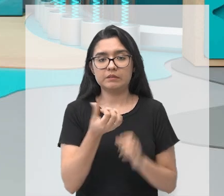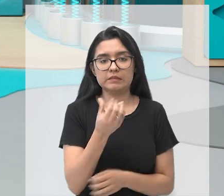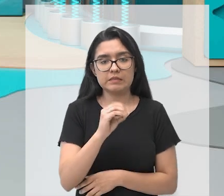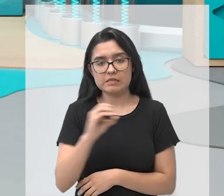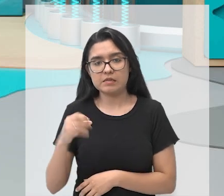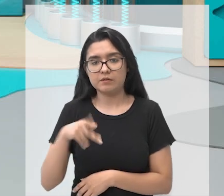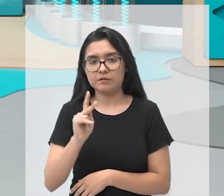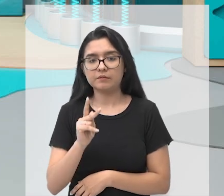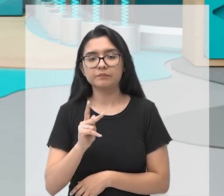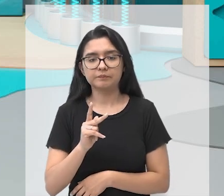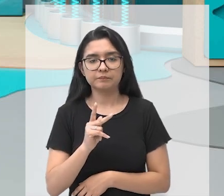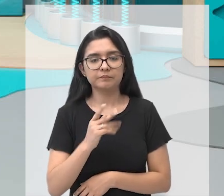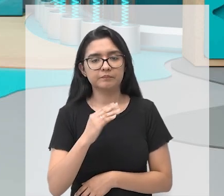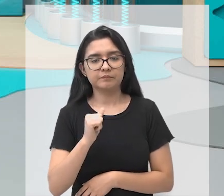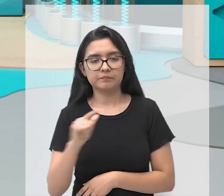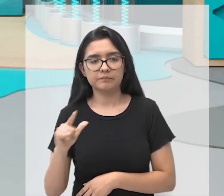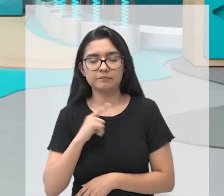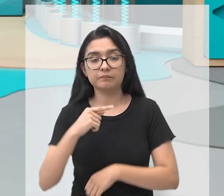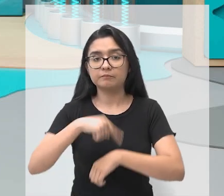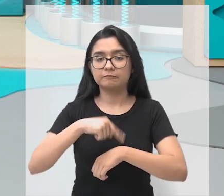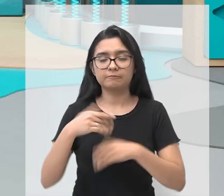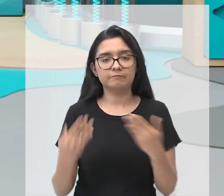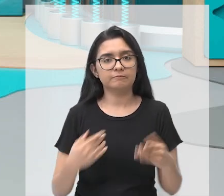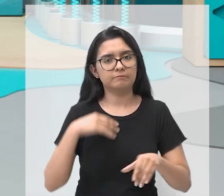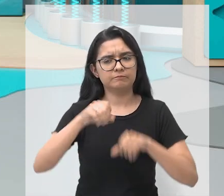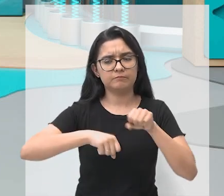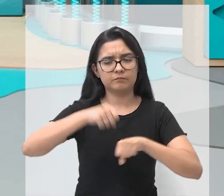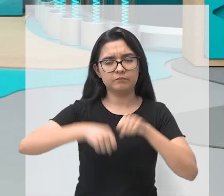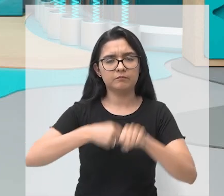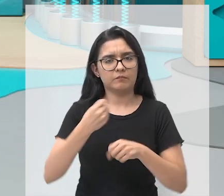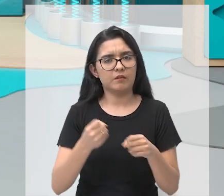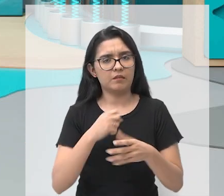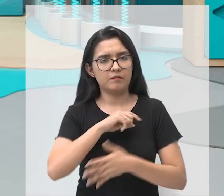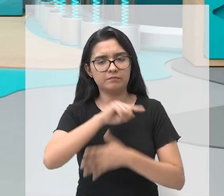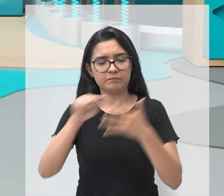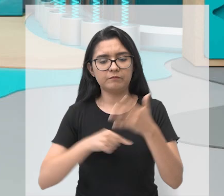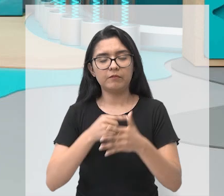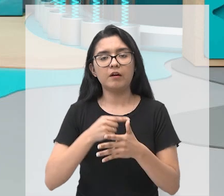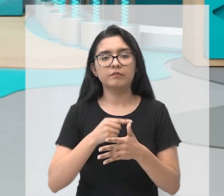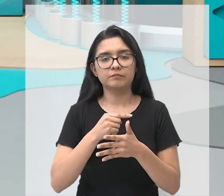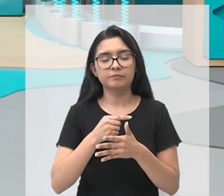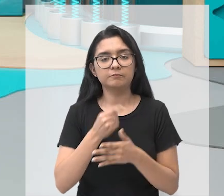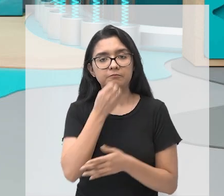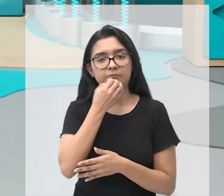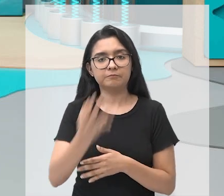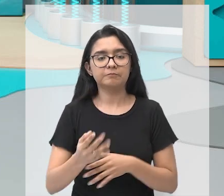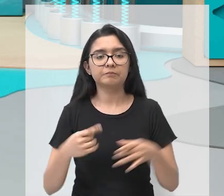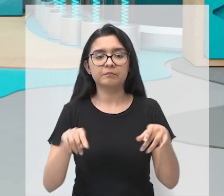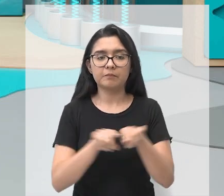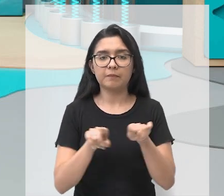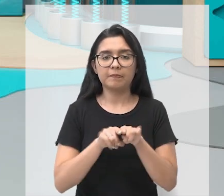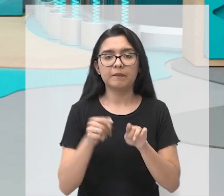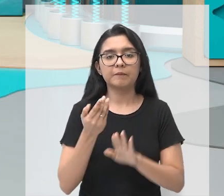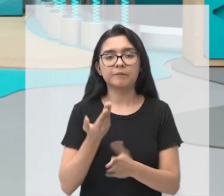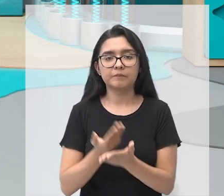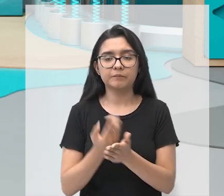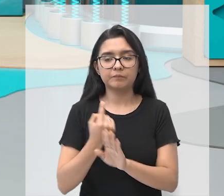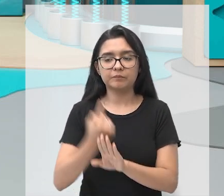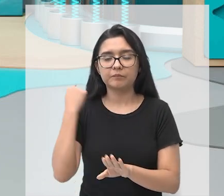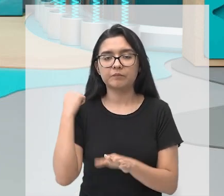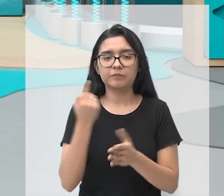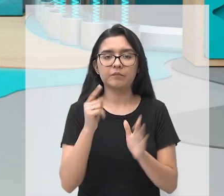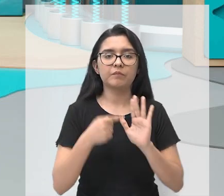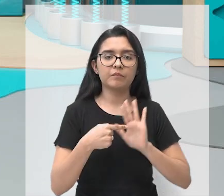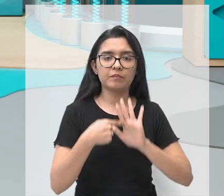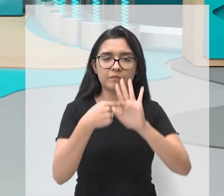600 quilocalorias por hora, então pedalar só traz benefícios. Nas nossas aulas nós falamos também sobre outra